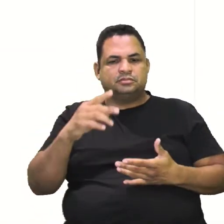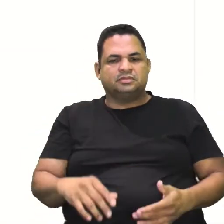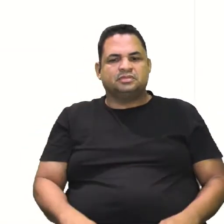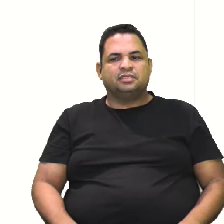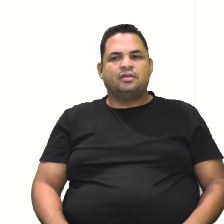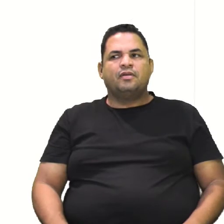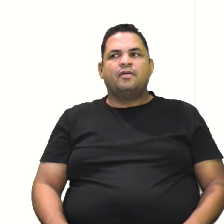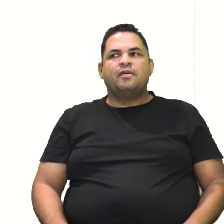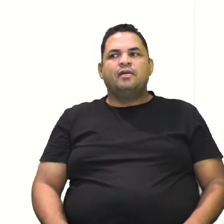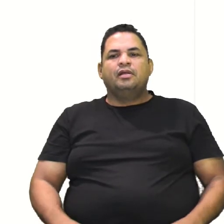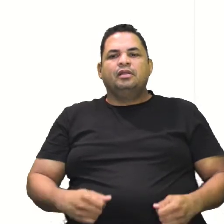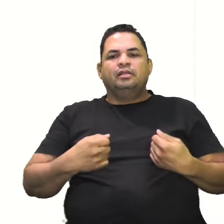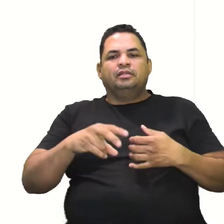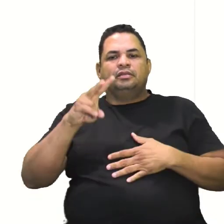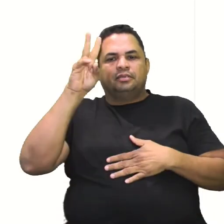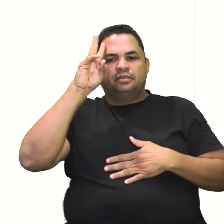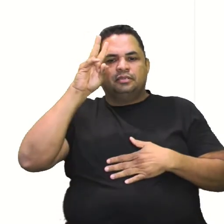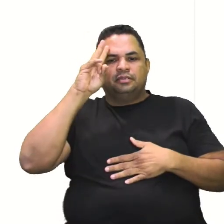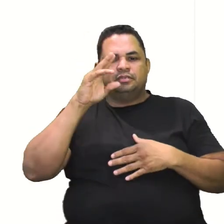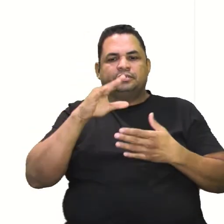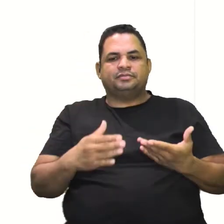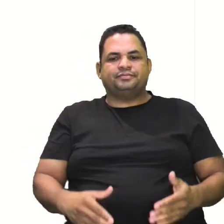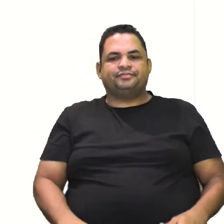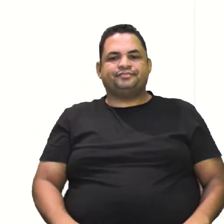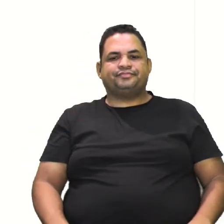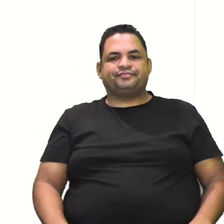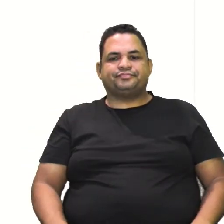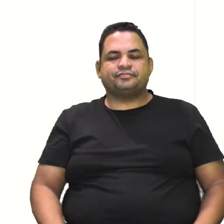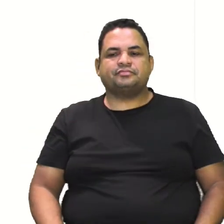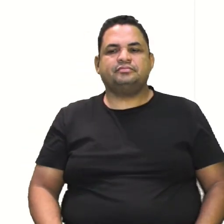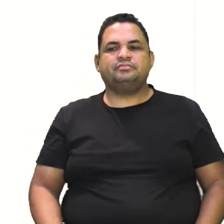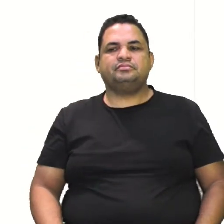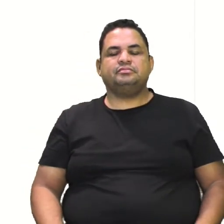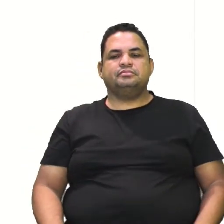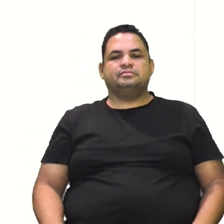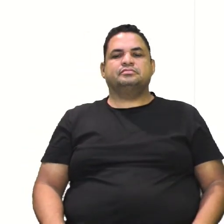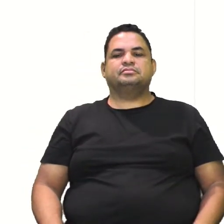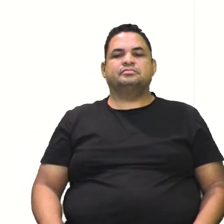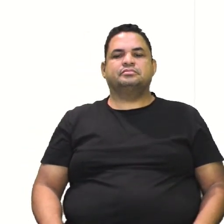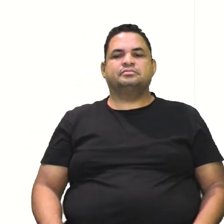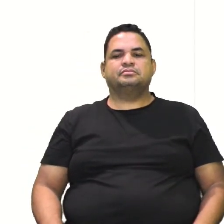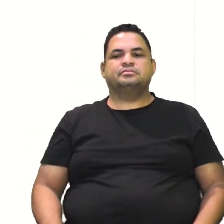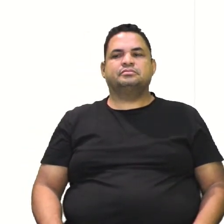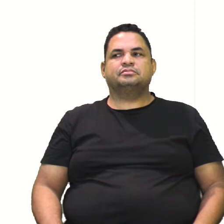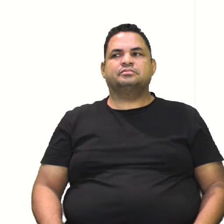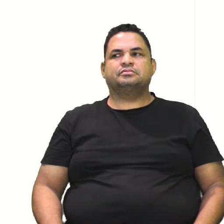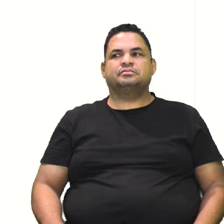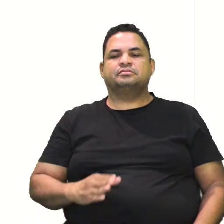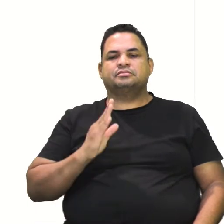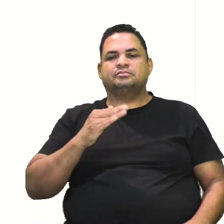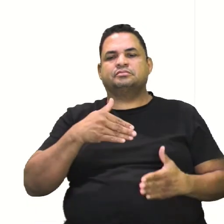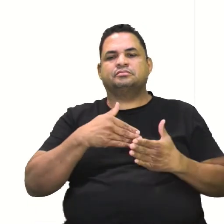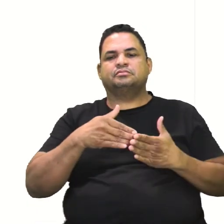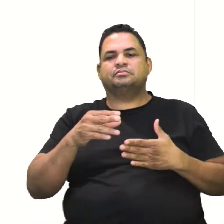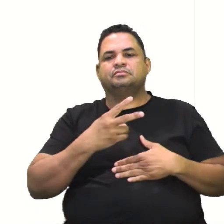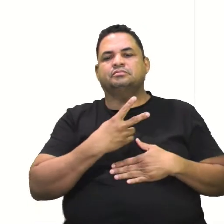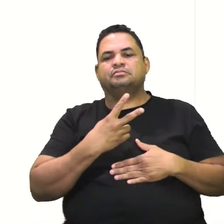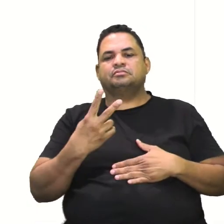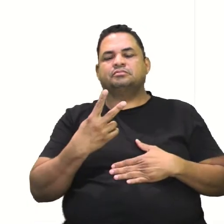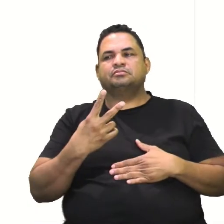delta, eu tenho que lembrar que se é negativo é decrescente. Então tá para baixo. Já eliminei mais uma, fiquei só com